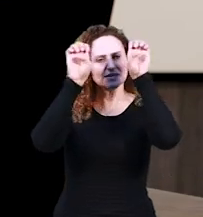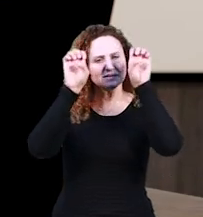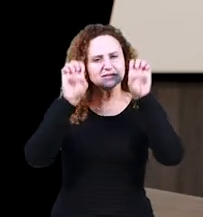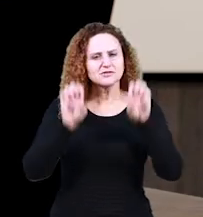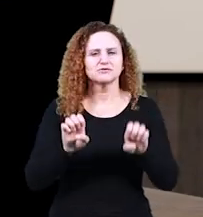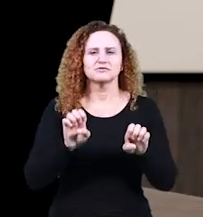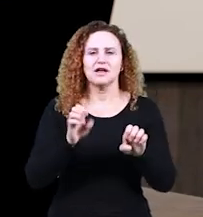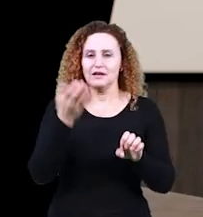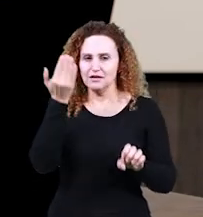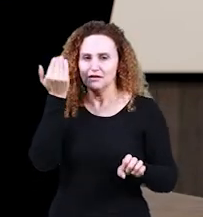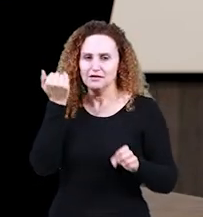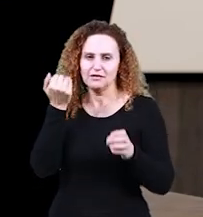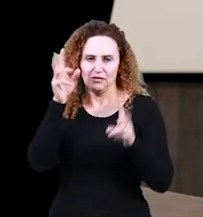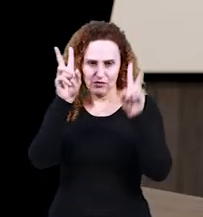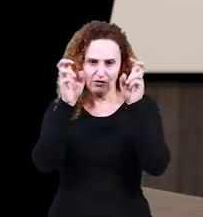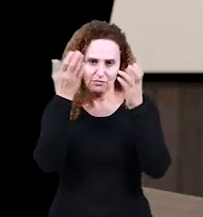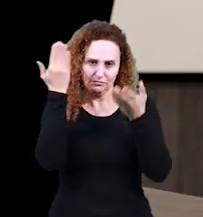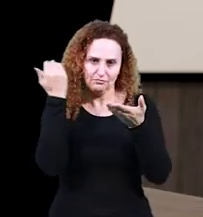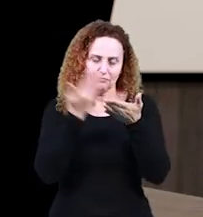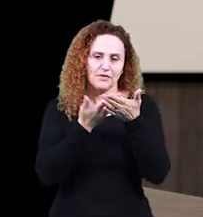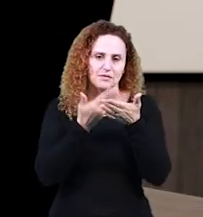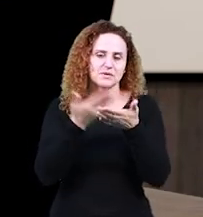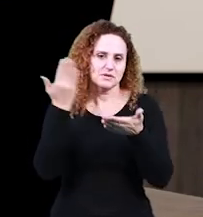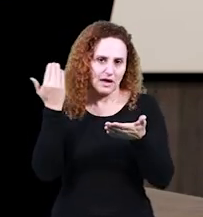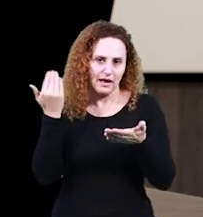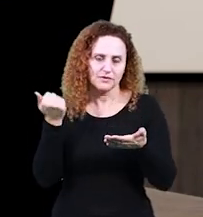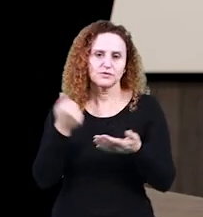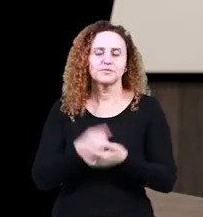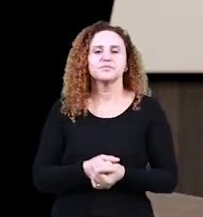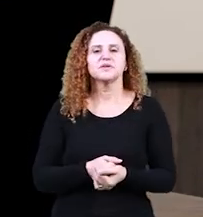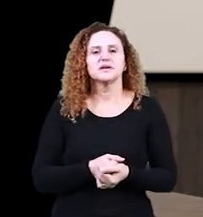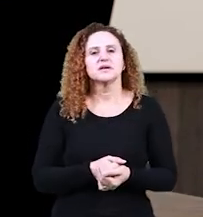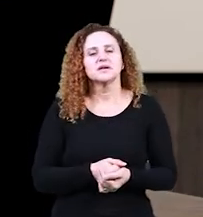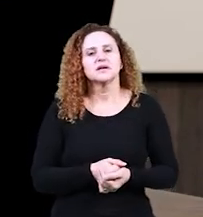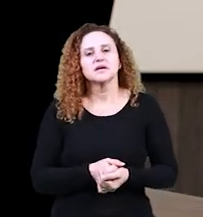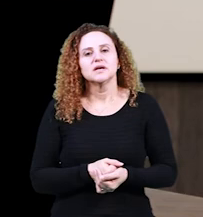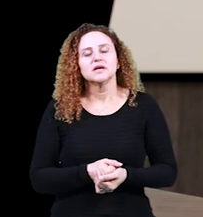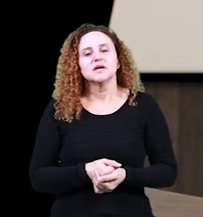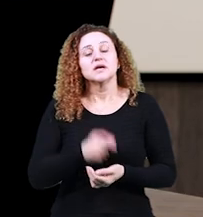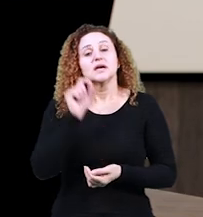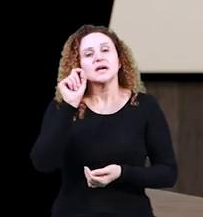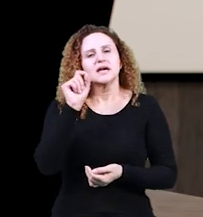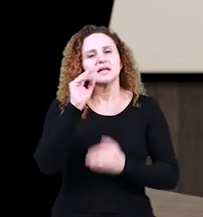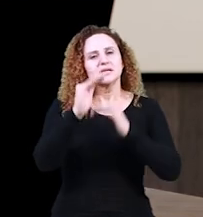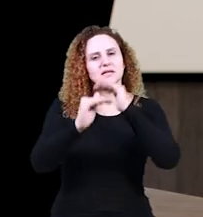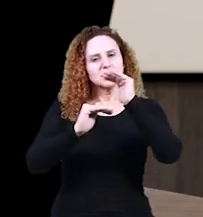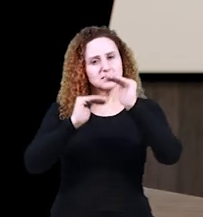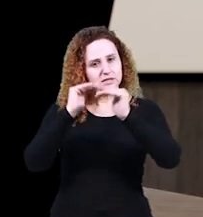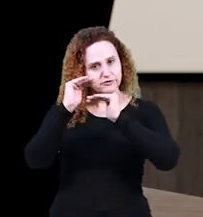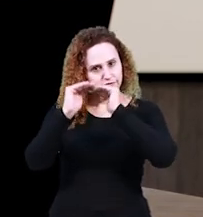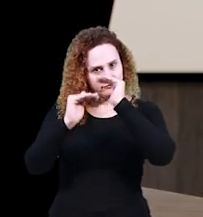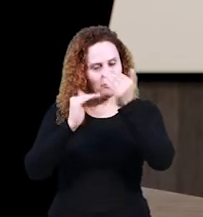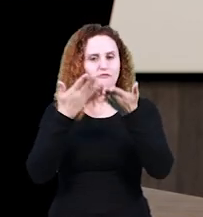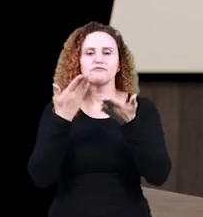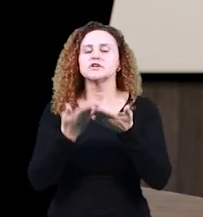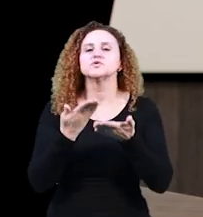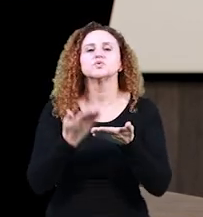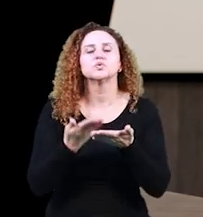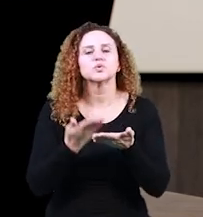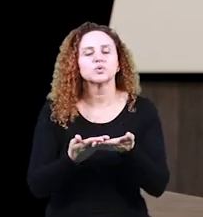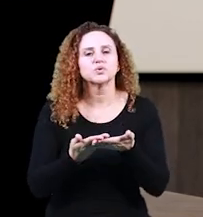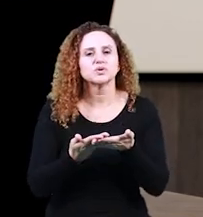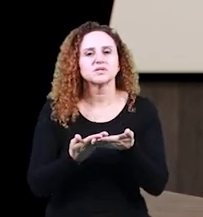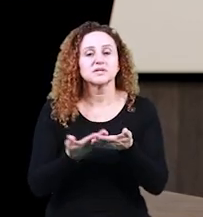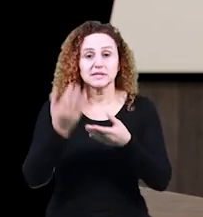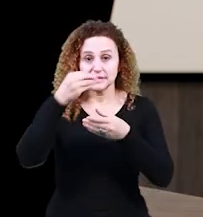estruturalismo Mais especificamente estruturalismo sociniano desenvolvem o desenvolve